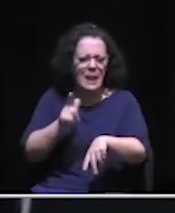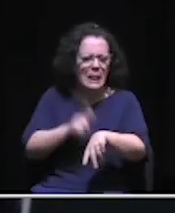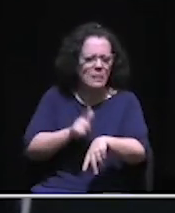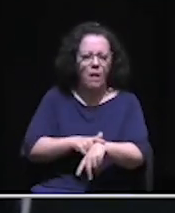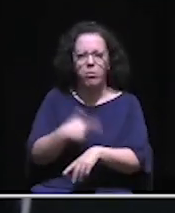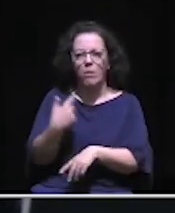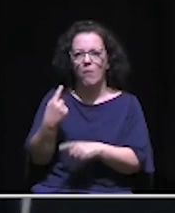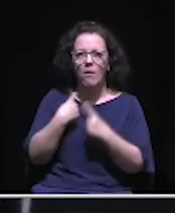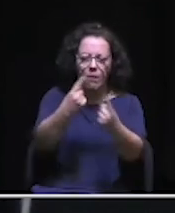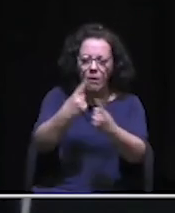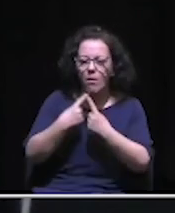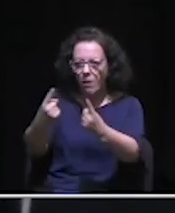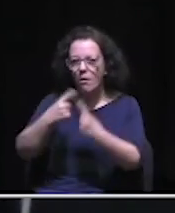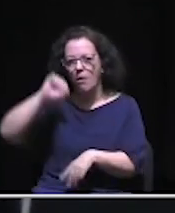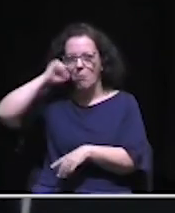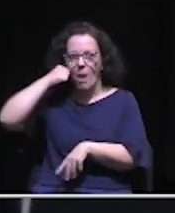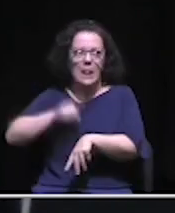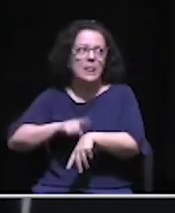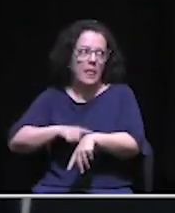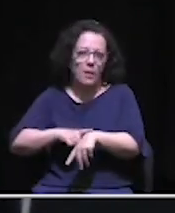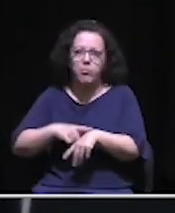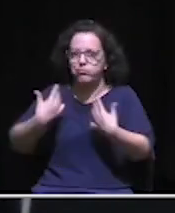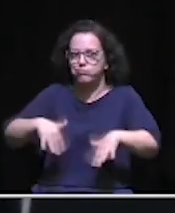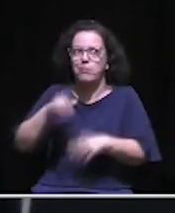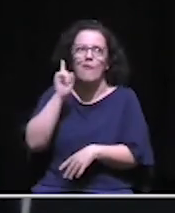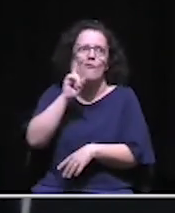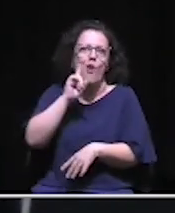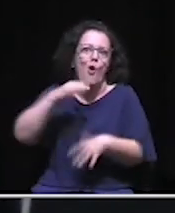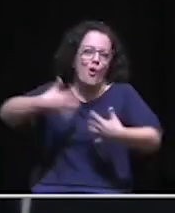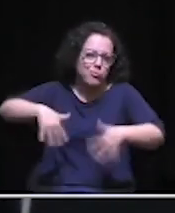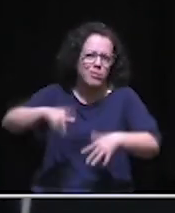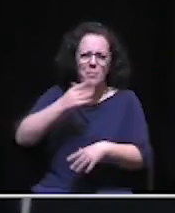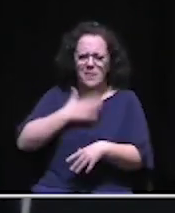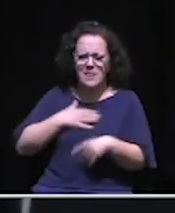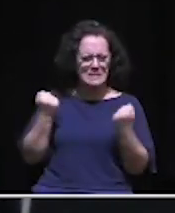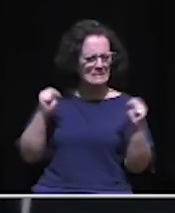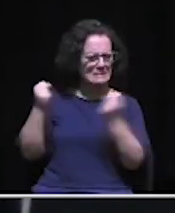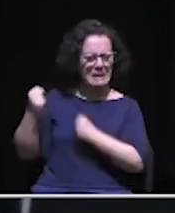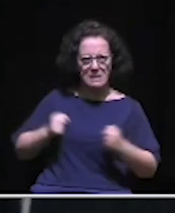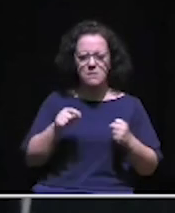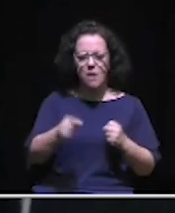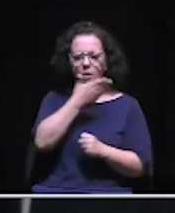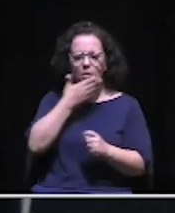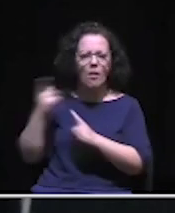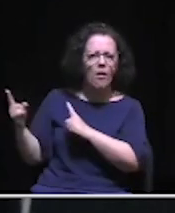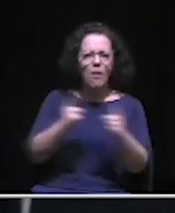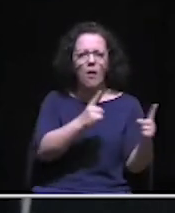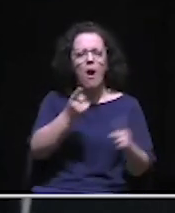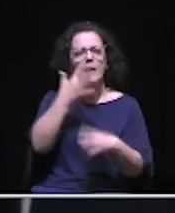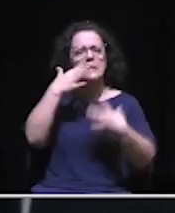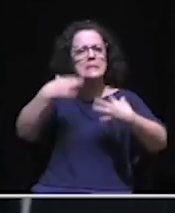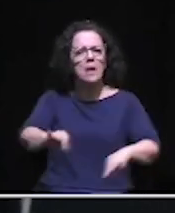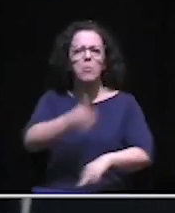tempo que perdemos em deslocações, o tempo que é este recurso tão precioso que nós todos temos, e também o nosso stress. A mobilidade tem de ser simples e acessível, e